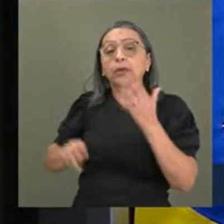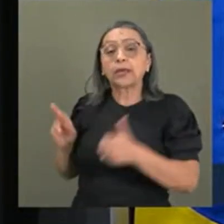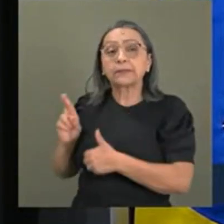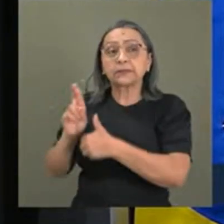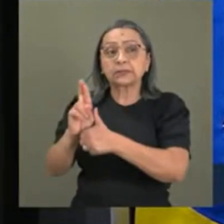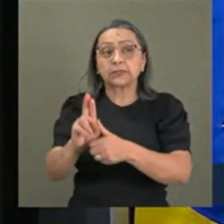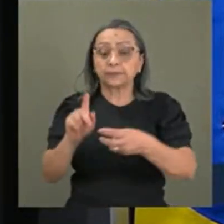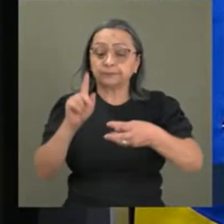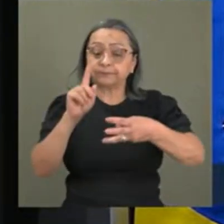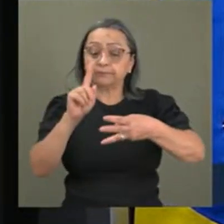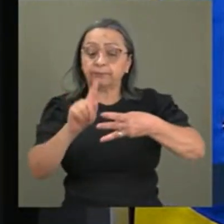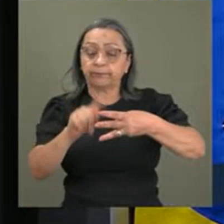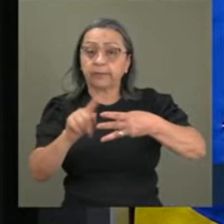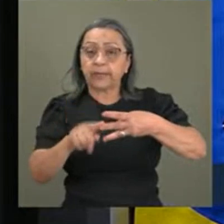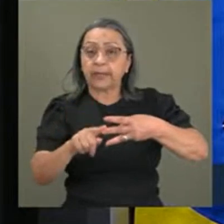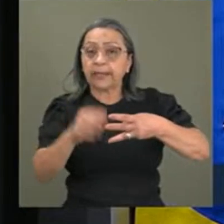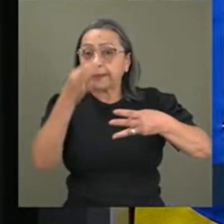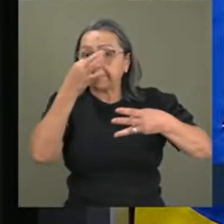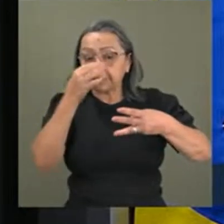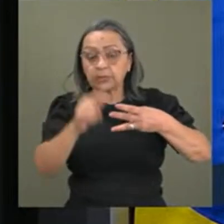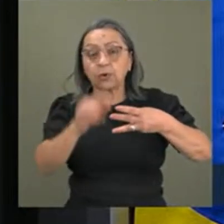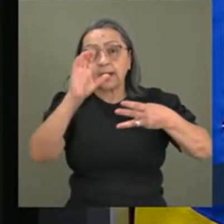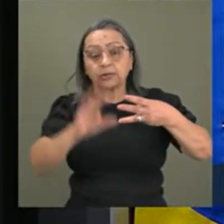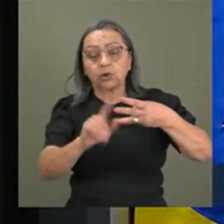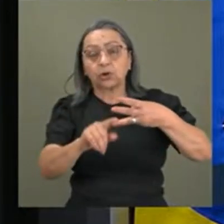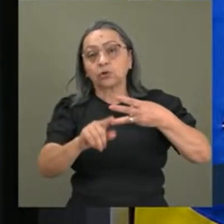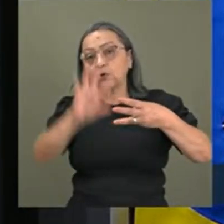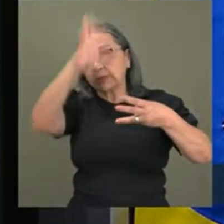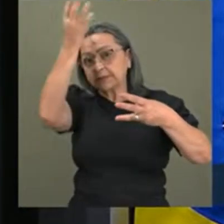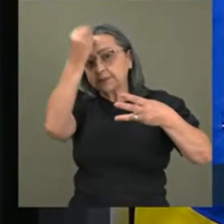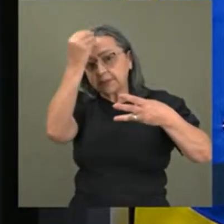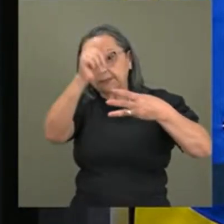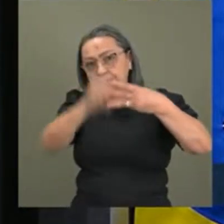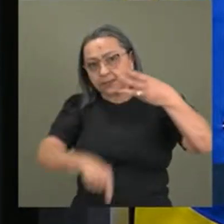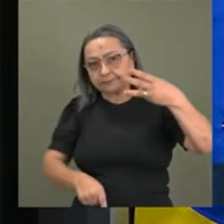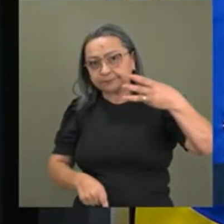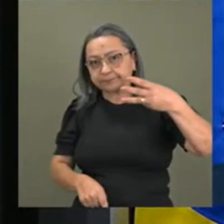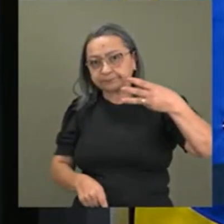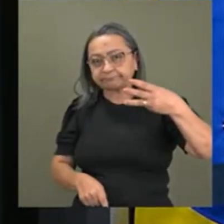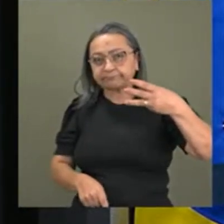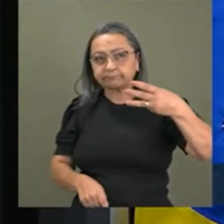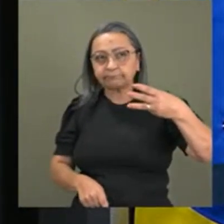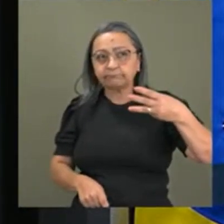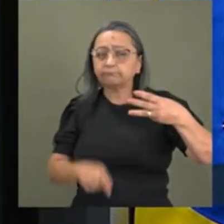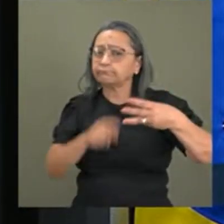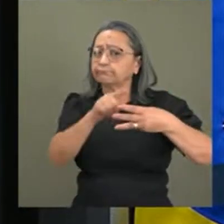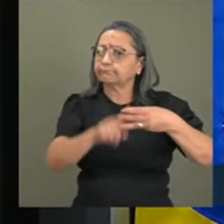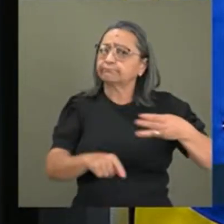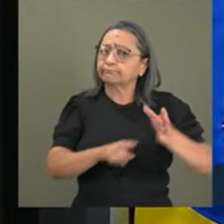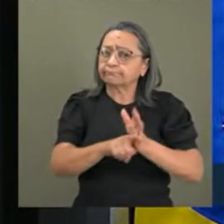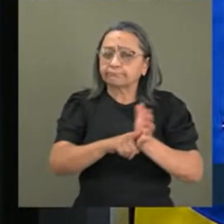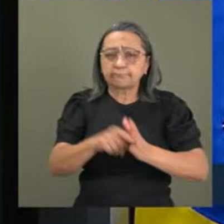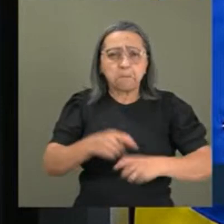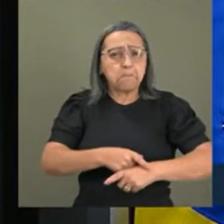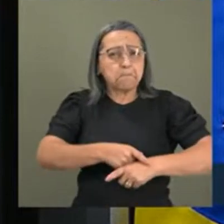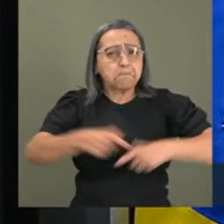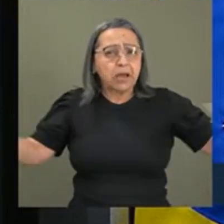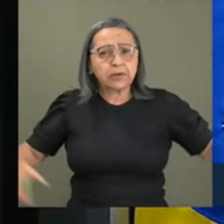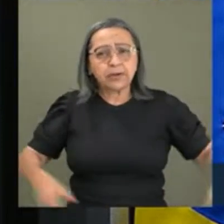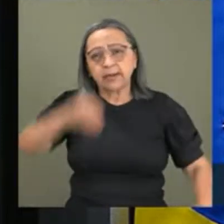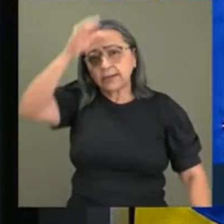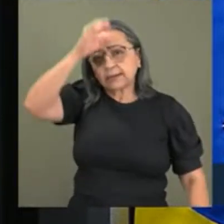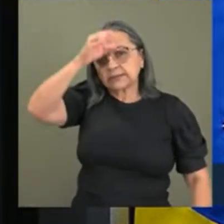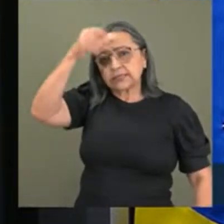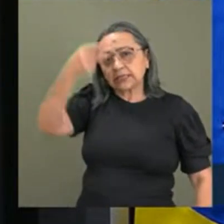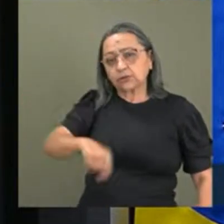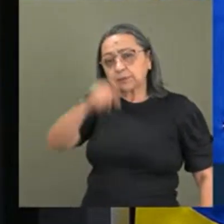essas três congregações, a grande maioria cristã desse